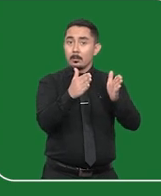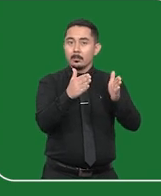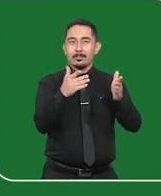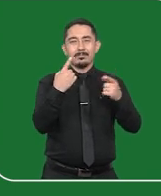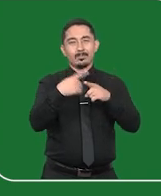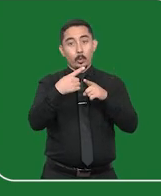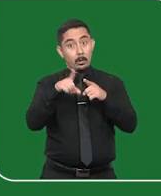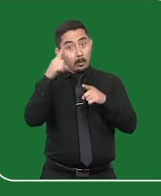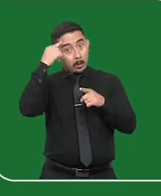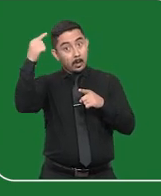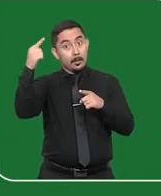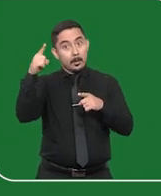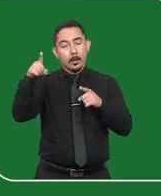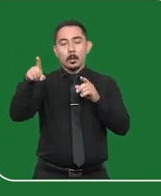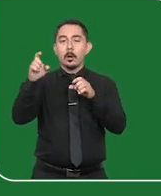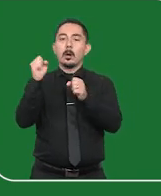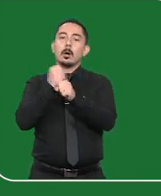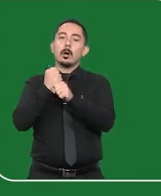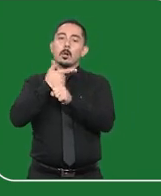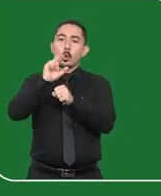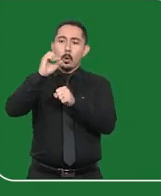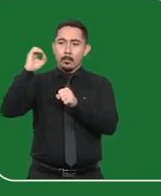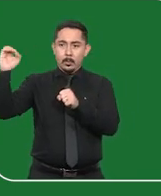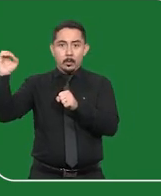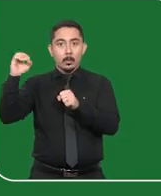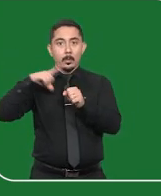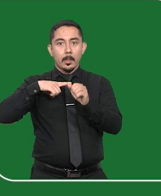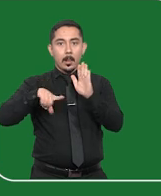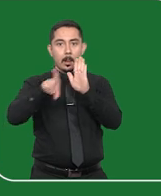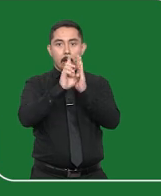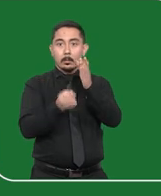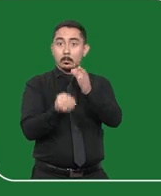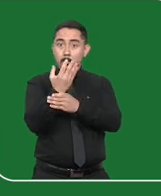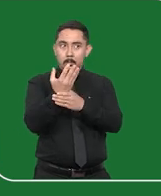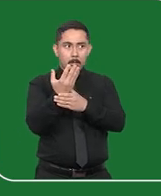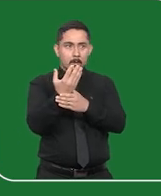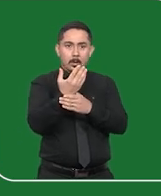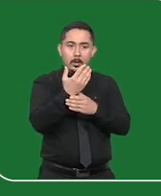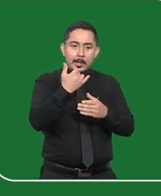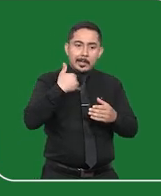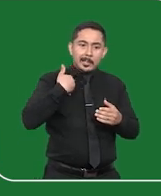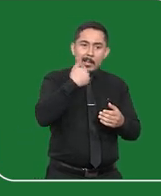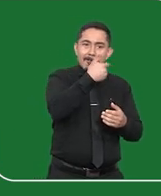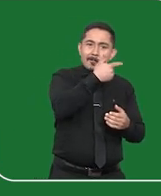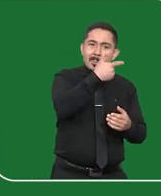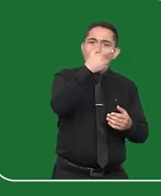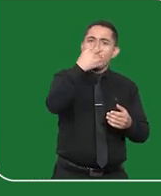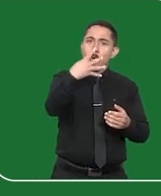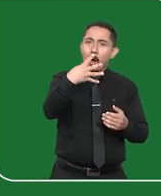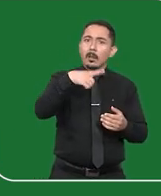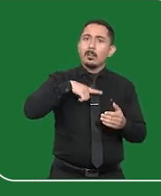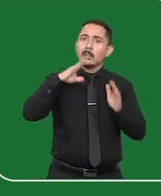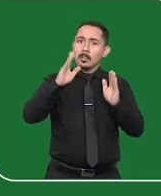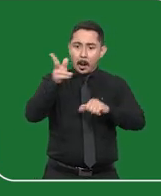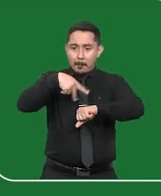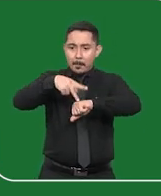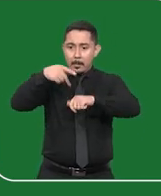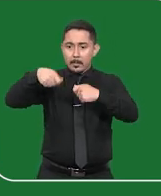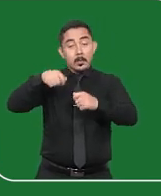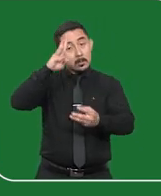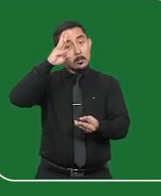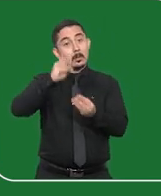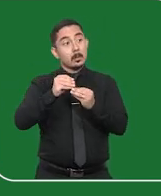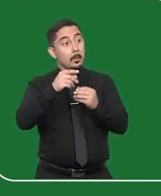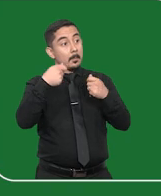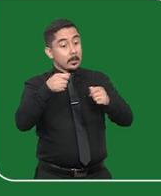lei desde 2000. Será que 24 anos de lei já não dá para o nosso país assimilar